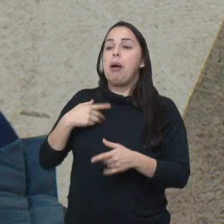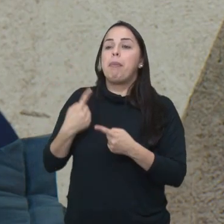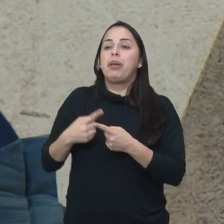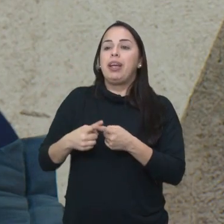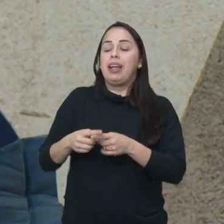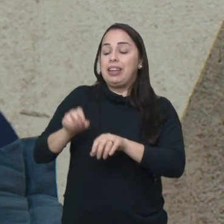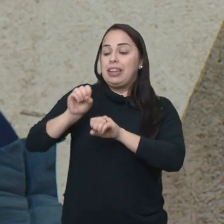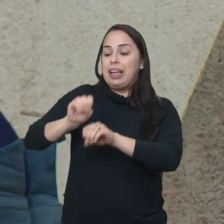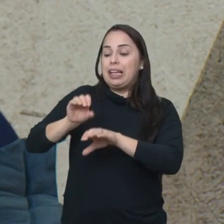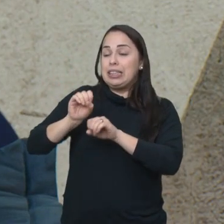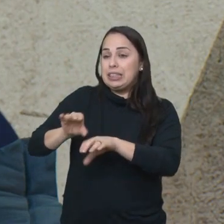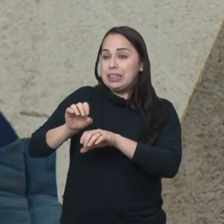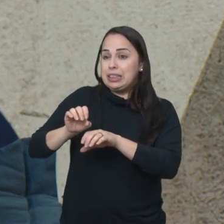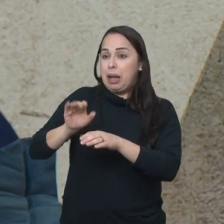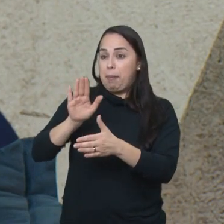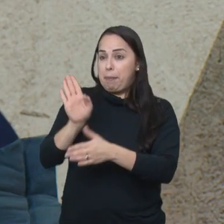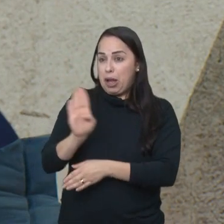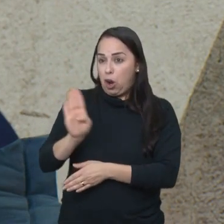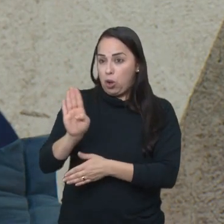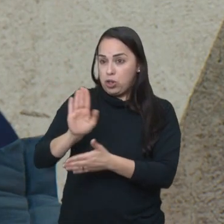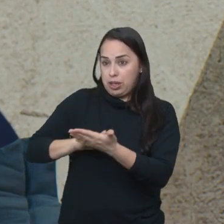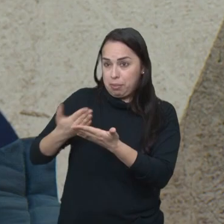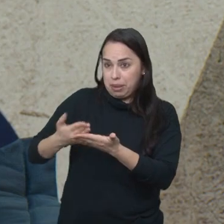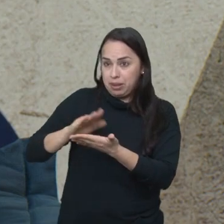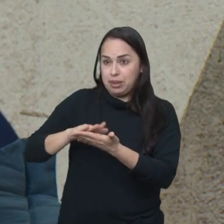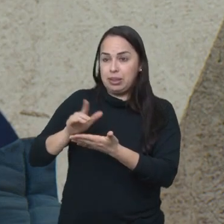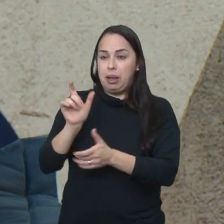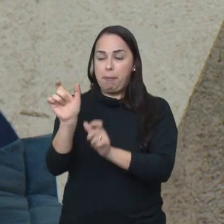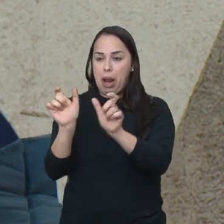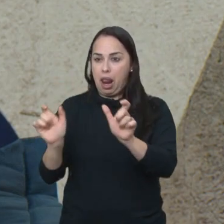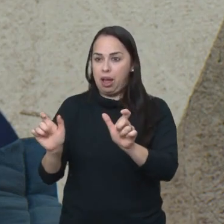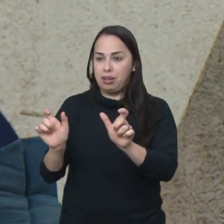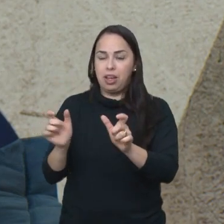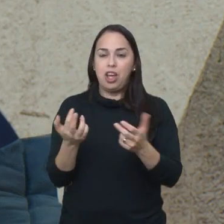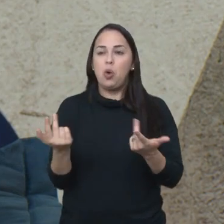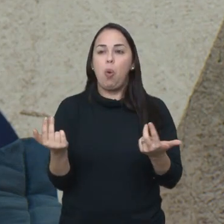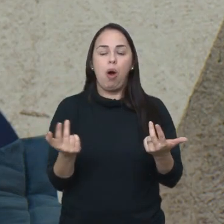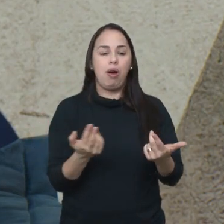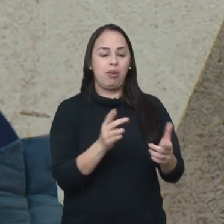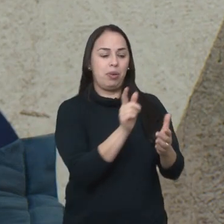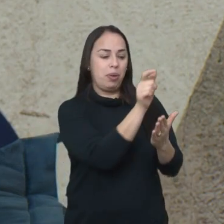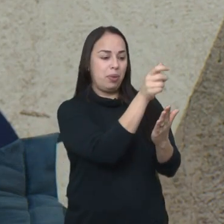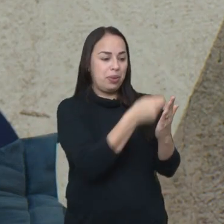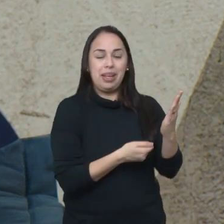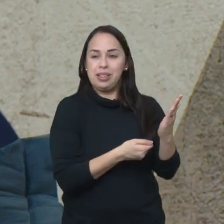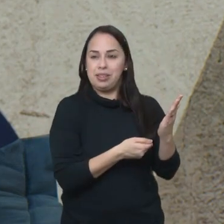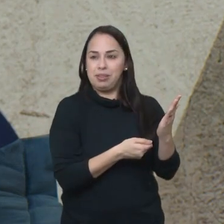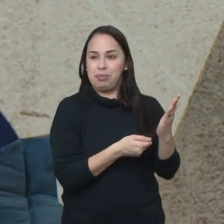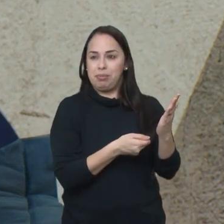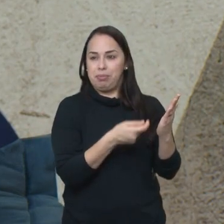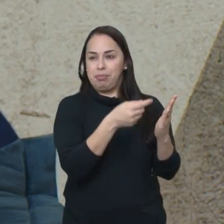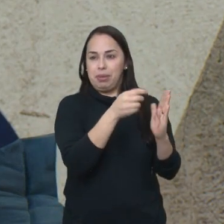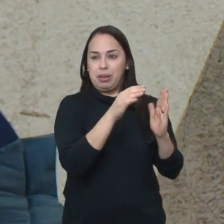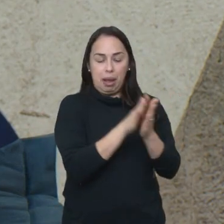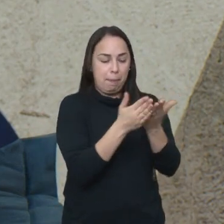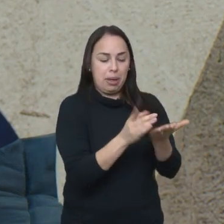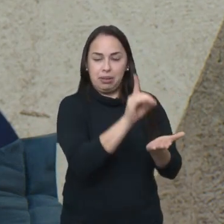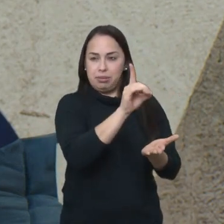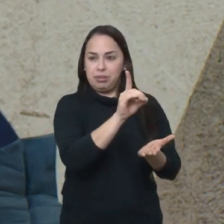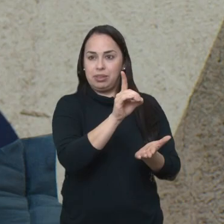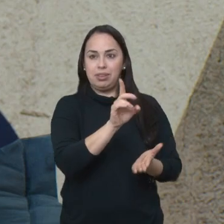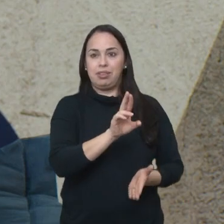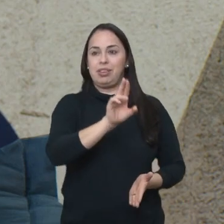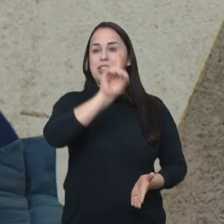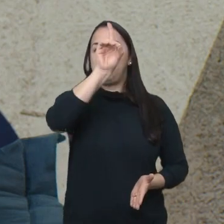eu ia interpretar aula de biologia, não era a palavra, sei lá, lia o texto bíblico, o Senhor é meu pastor e